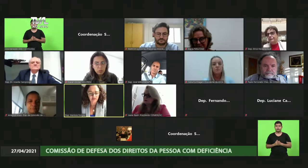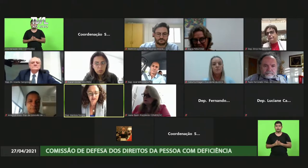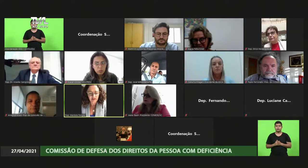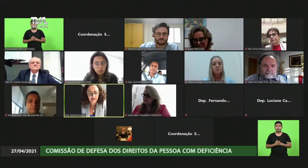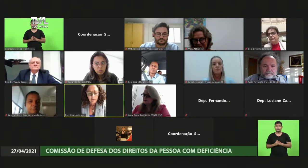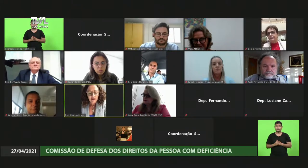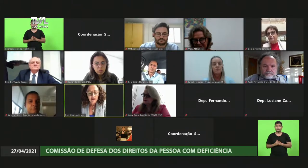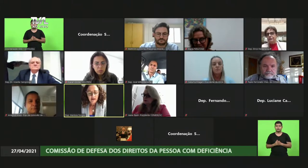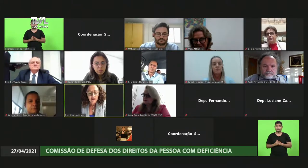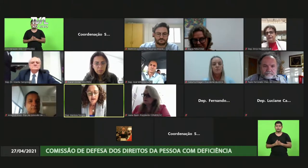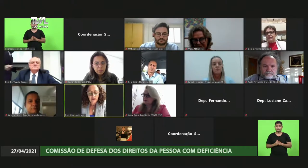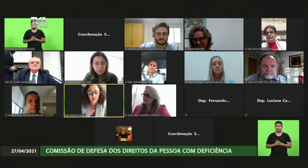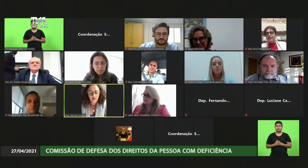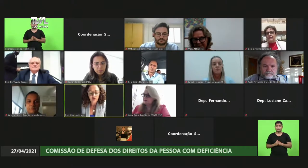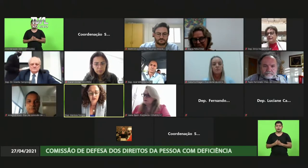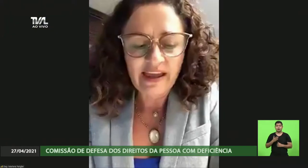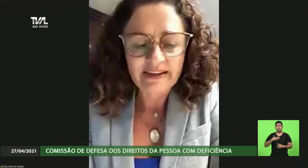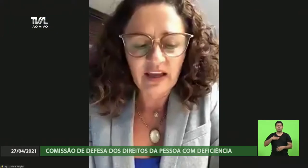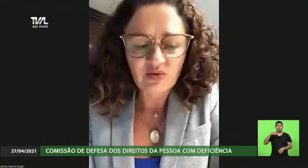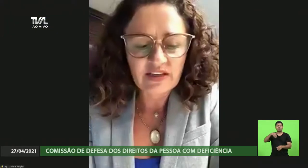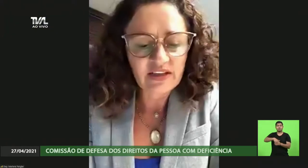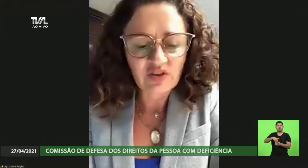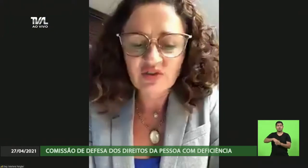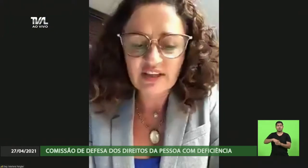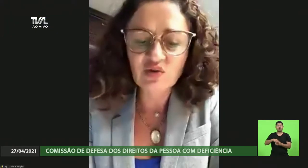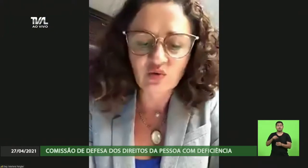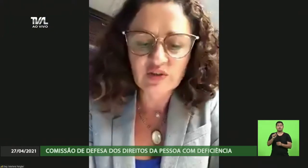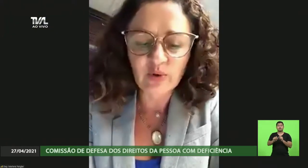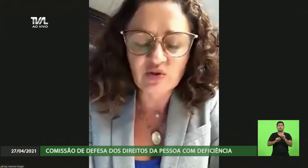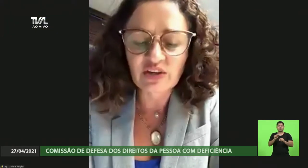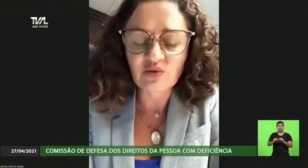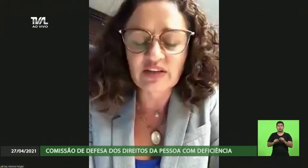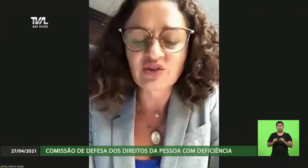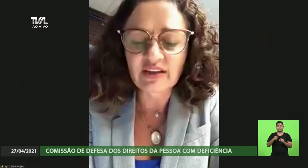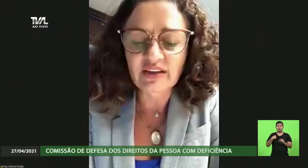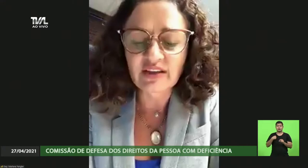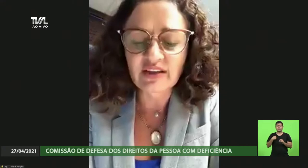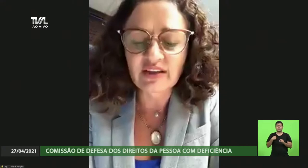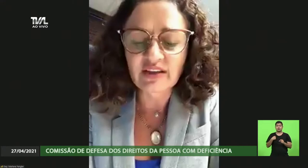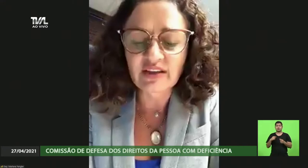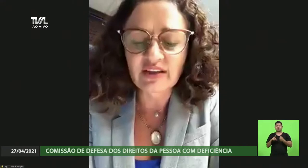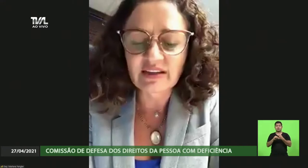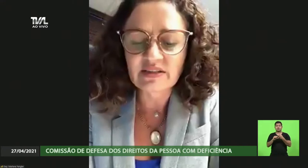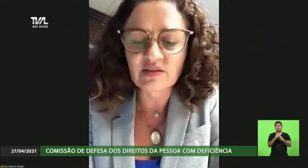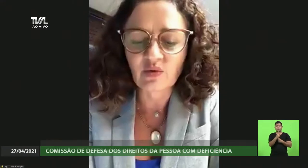E o meu voto é o seguinte: nos termos do disposto no artigo 130,